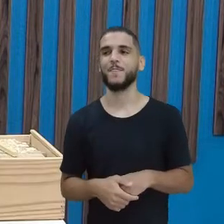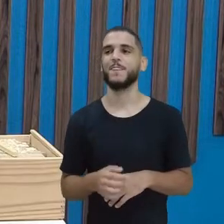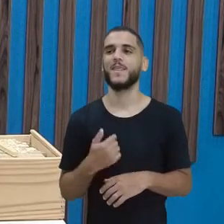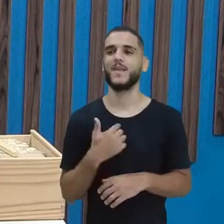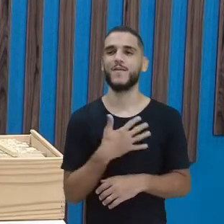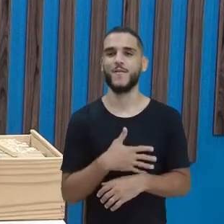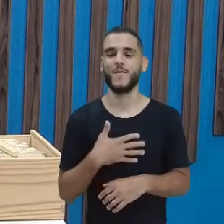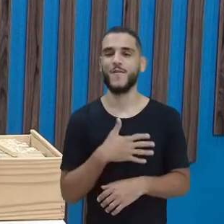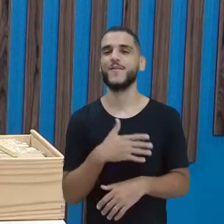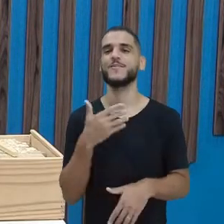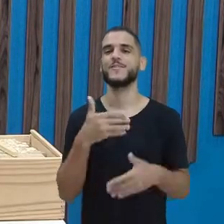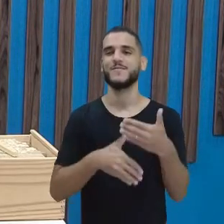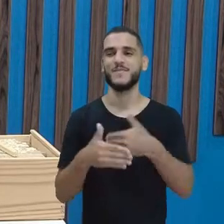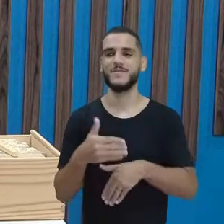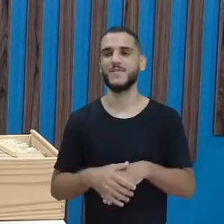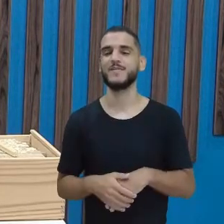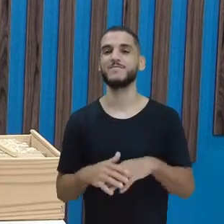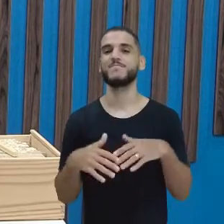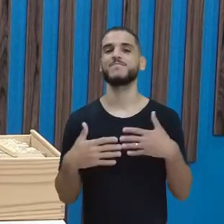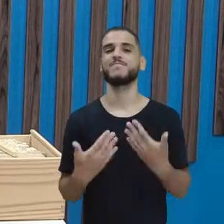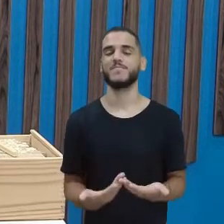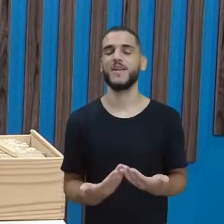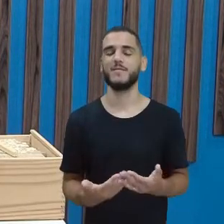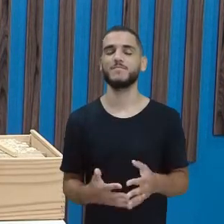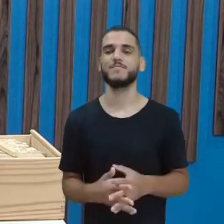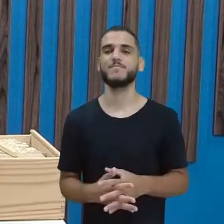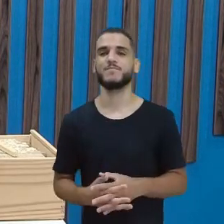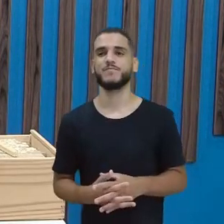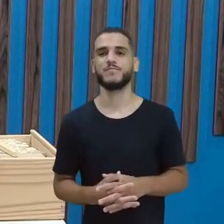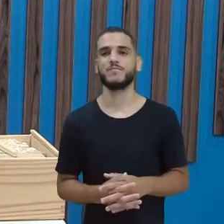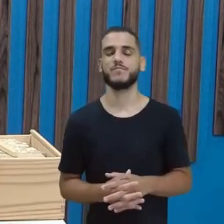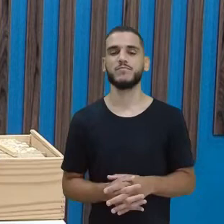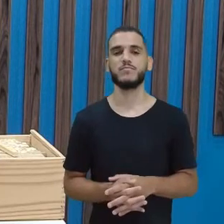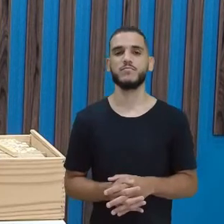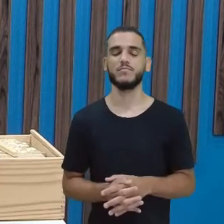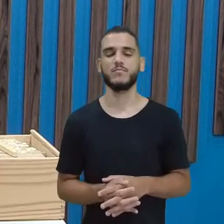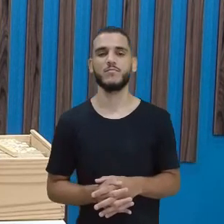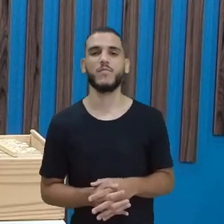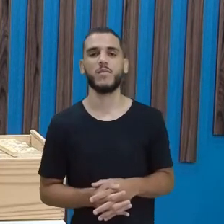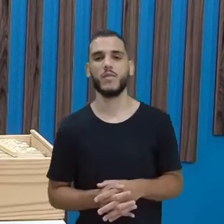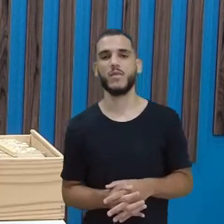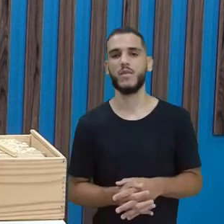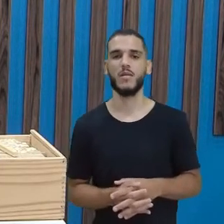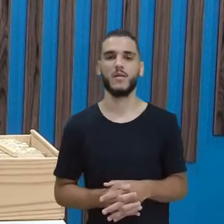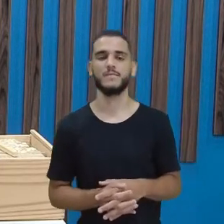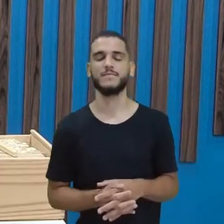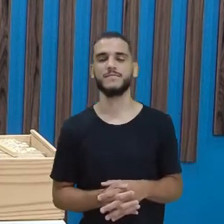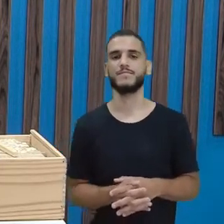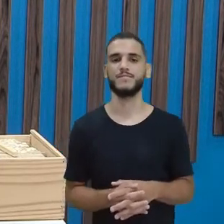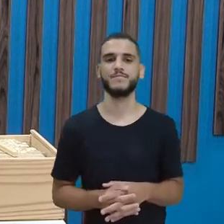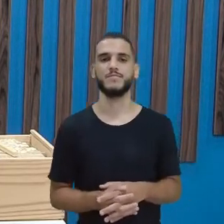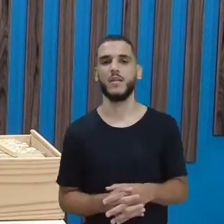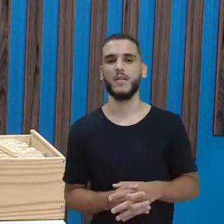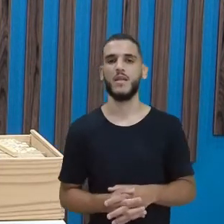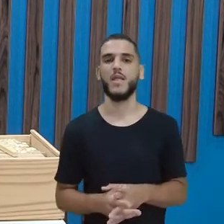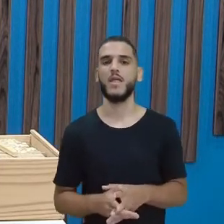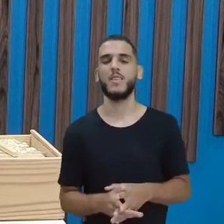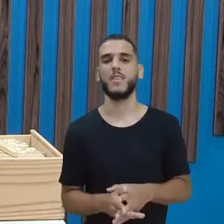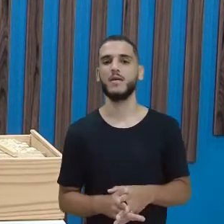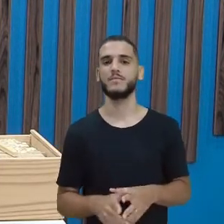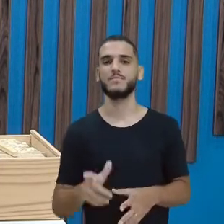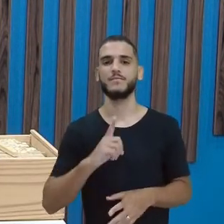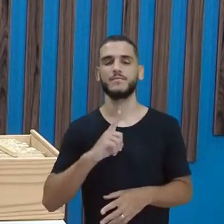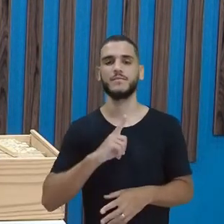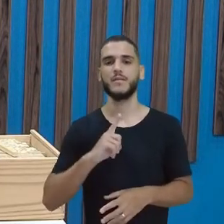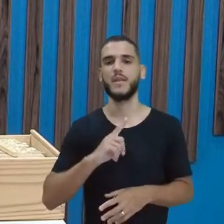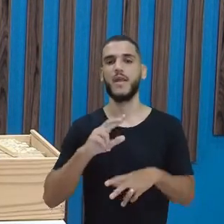disso. Então, crianças, então nós temos aqui a observação da ordem da frente, que é no caso